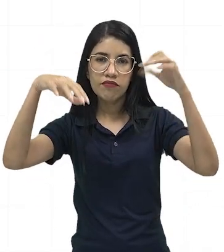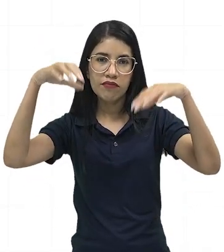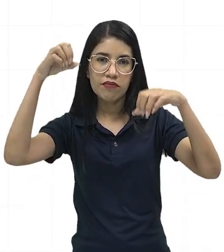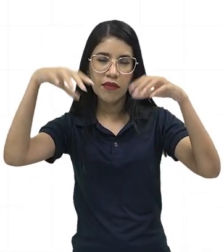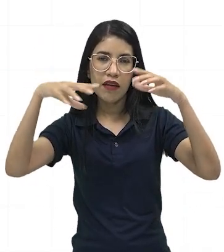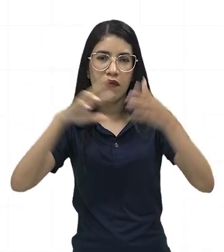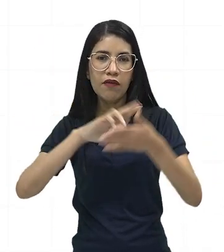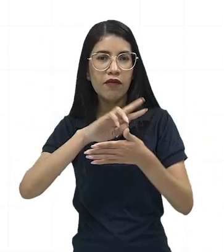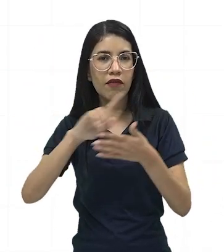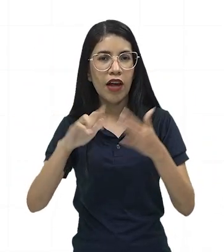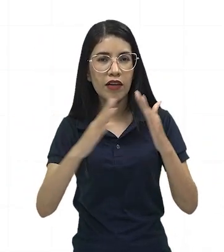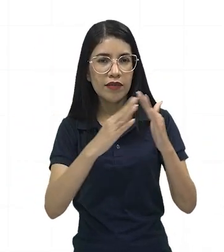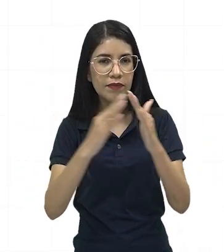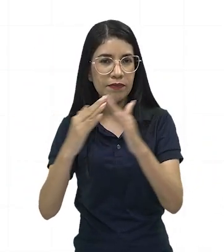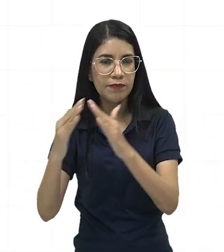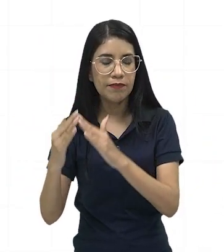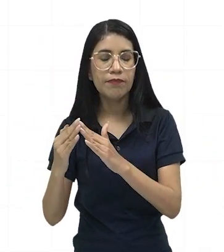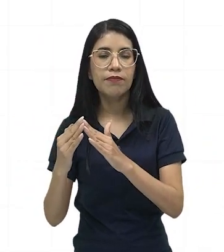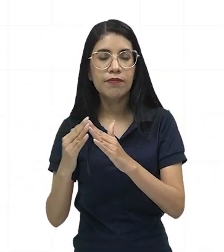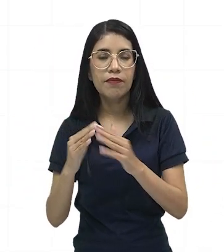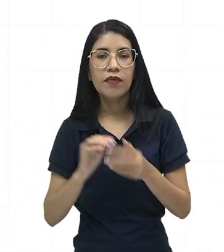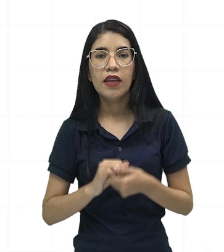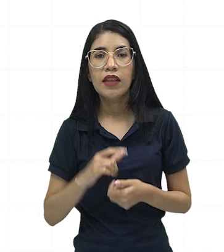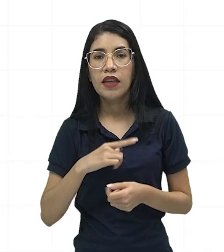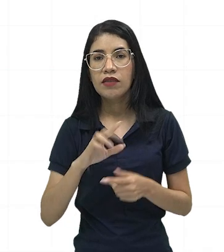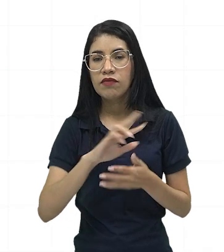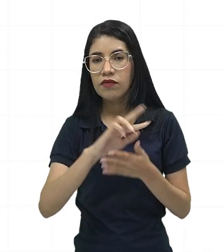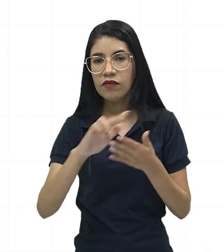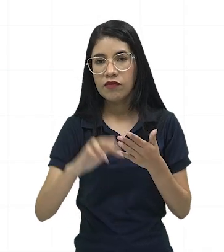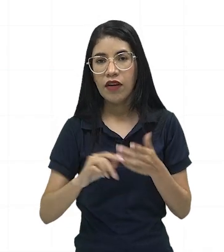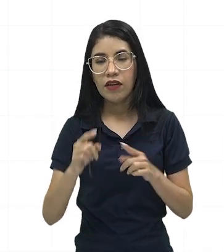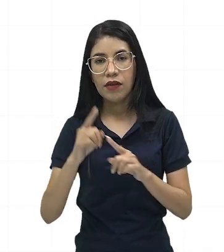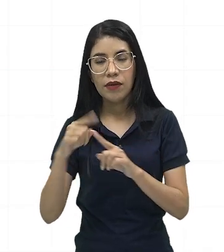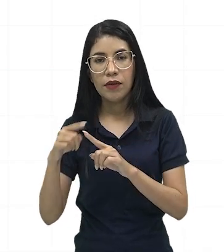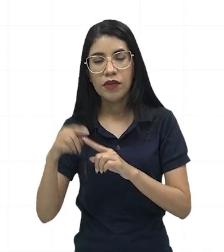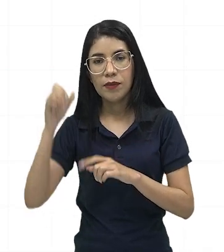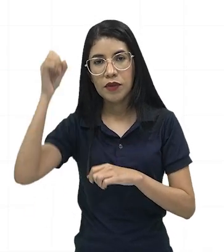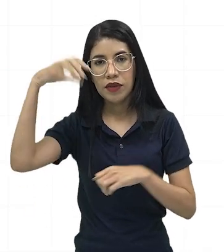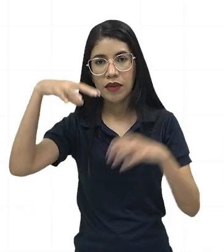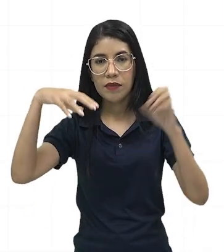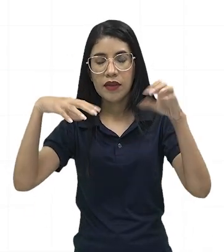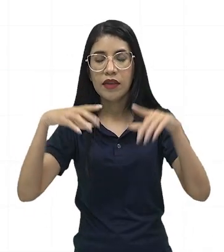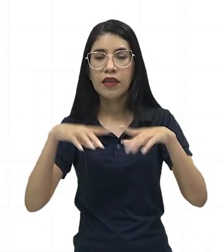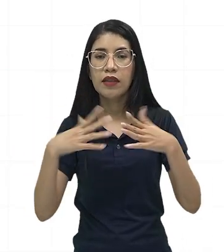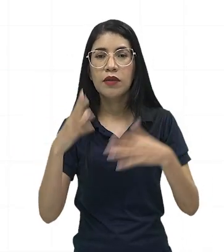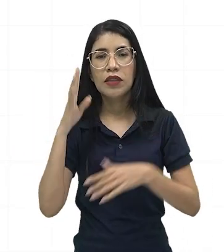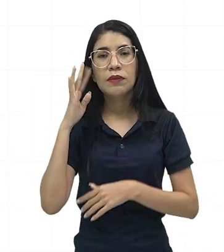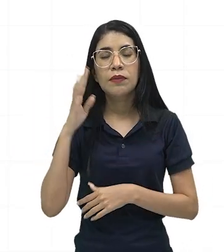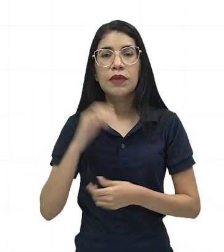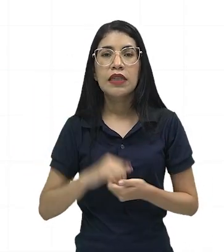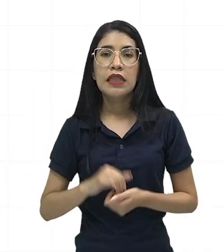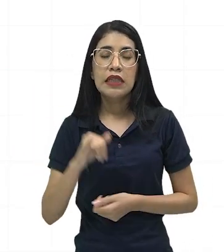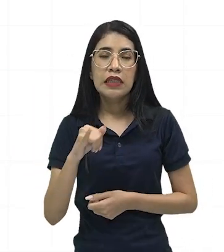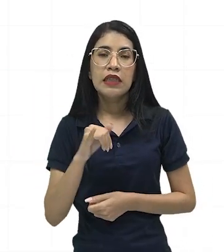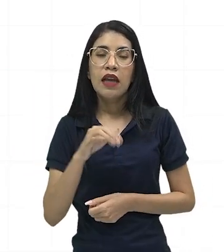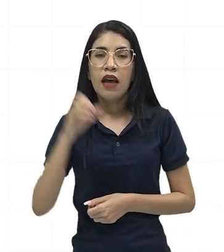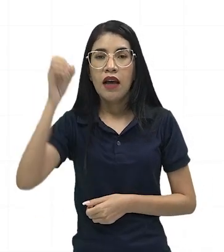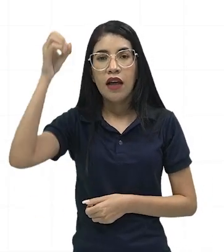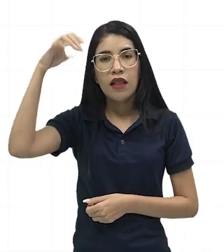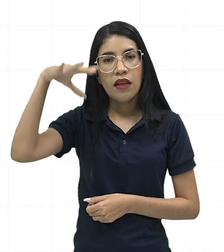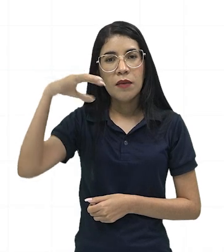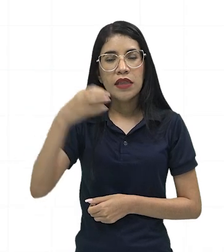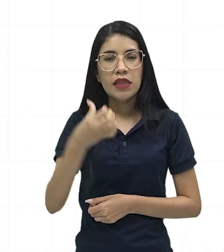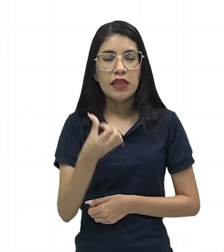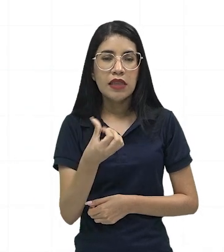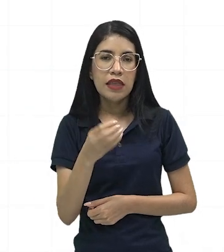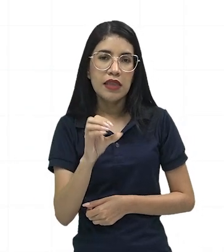até, né? Então a gente vai ter aí vários tipos de lâmpada e a gente pensa assim, se a gente deixar uma lâmpada de